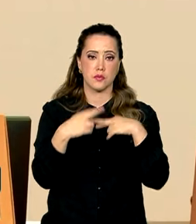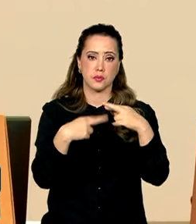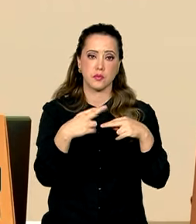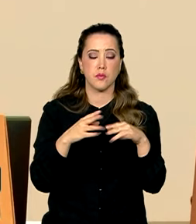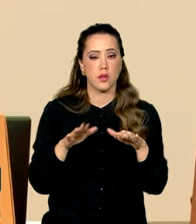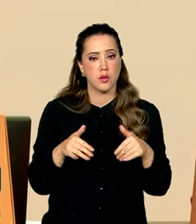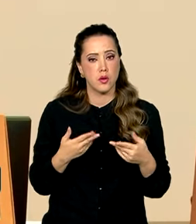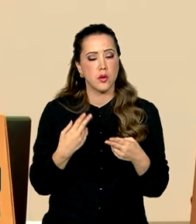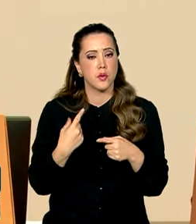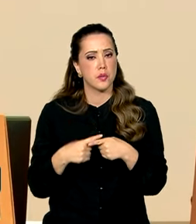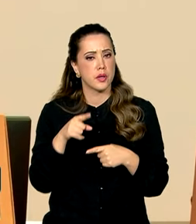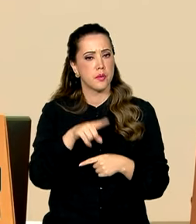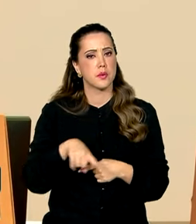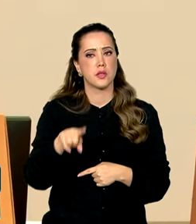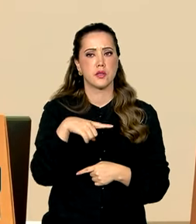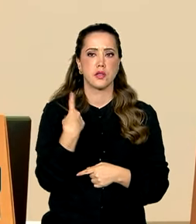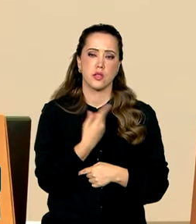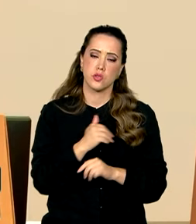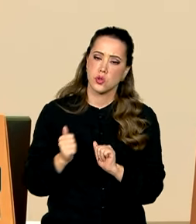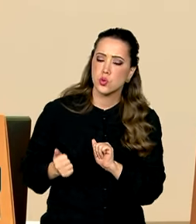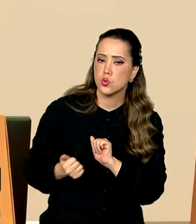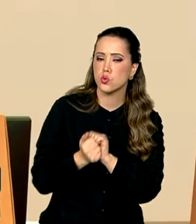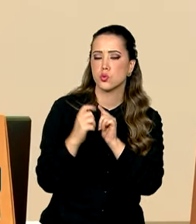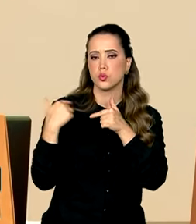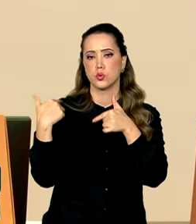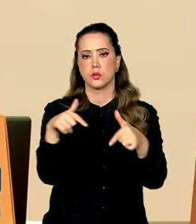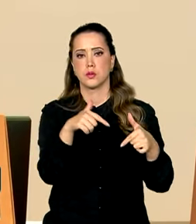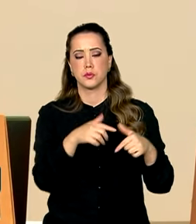é para isso que nós estamos trabalhando.